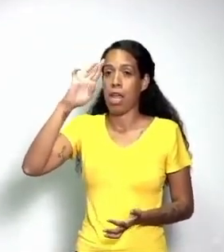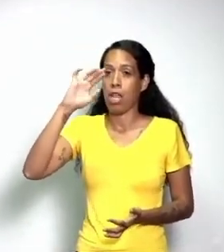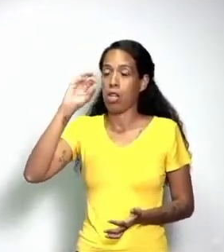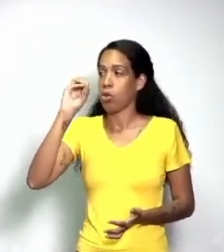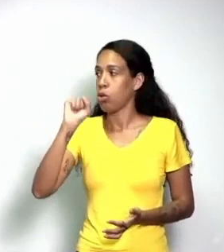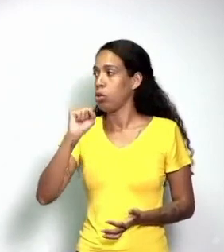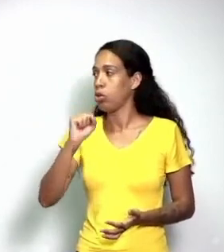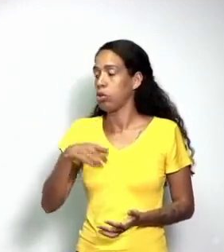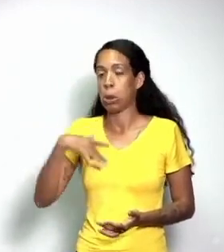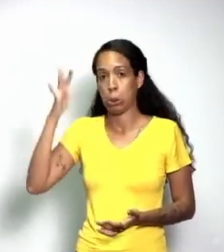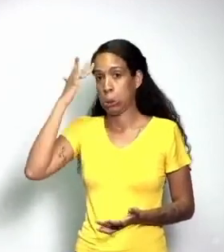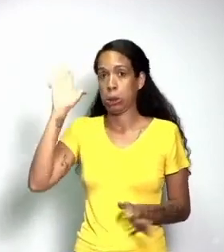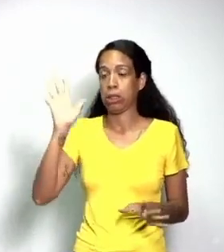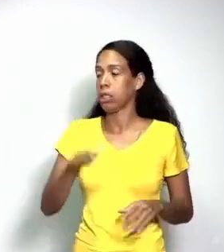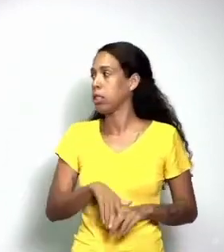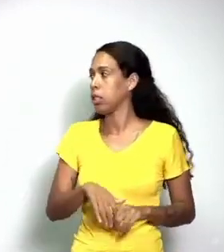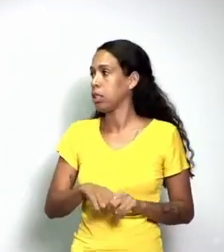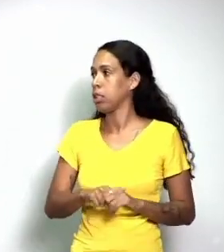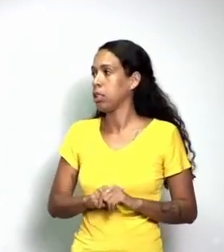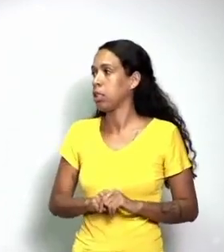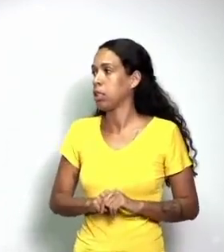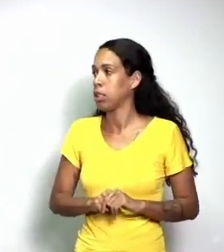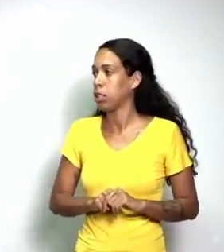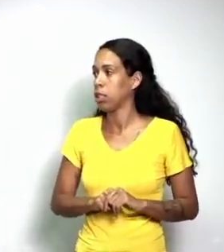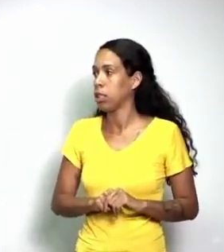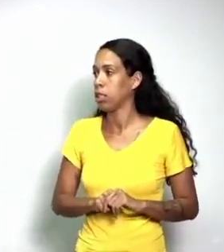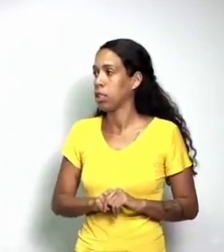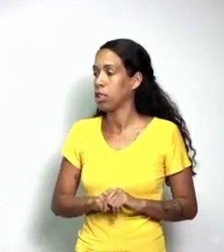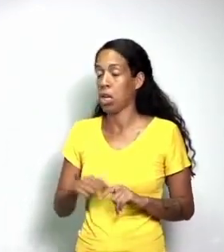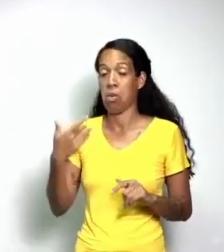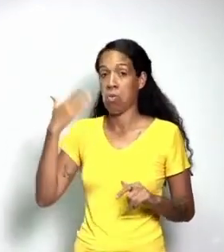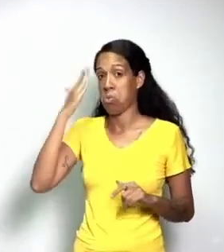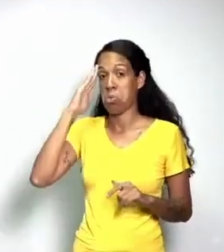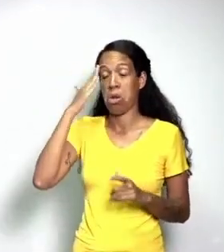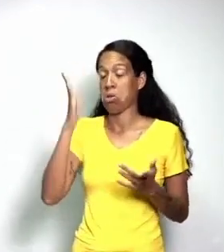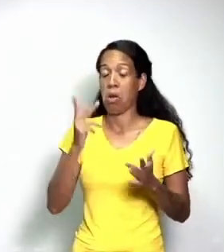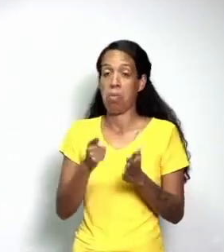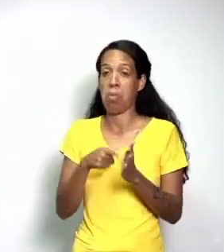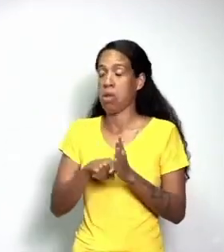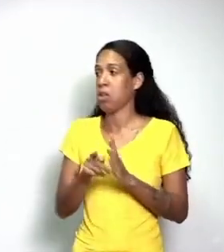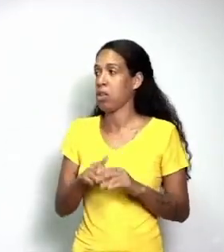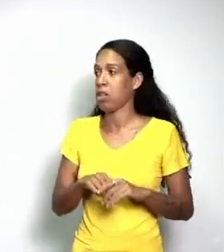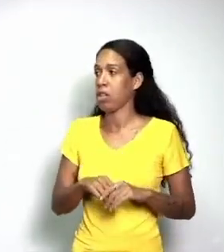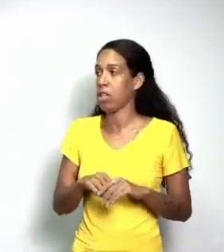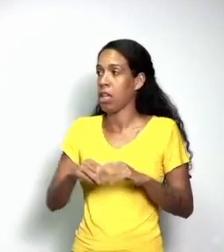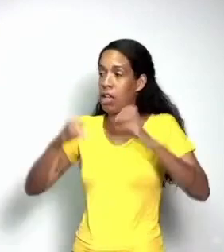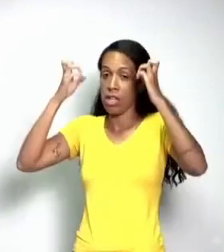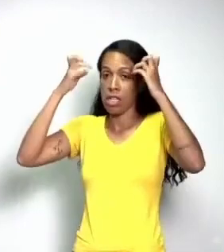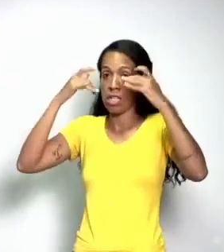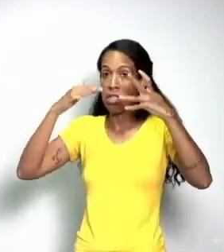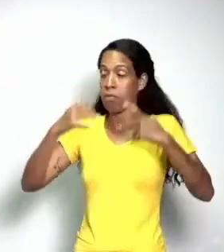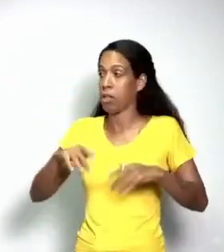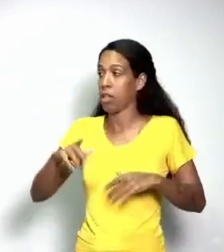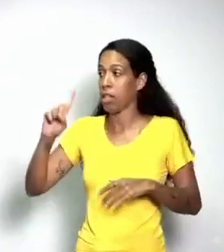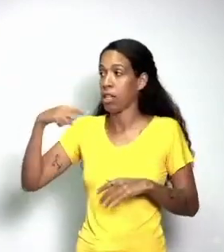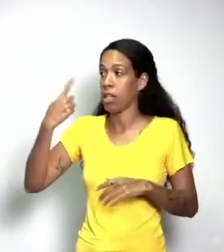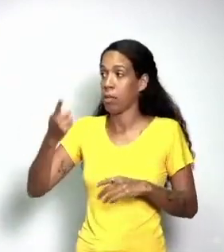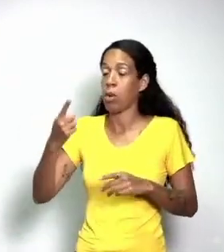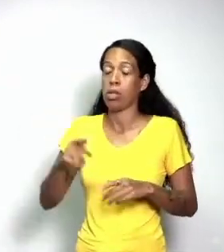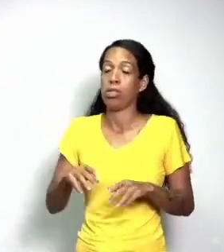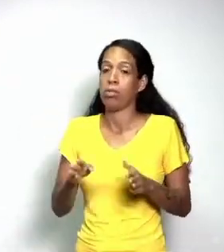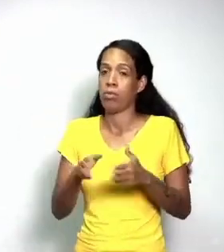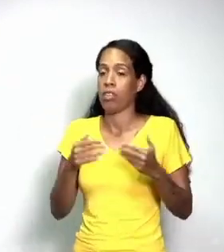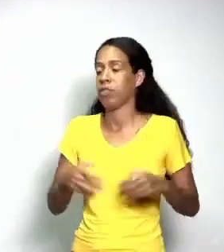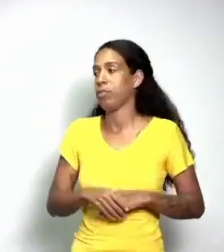Não sei. Não sabe? 150 milímetros? É, eu também não entendi a pergunta. Mas, André, explica aí melhor para a gente depois, tá?